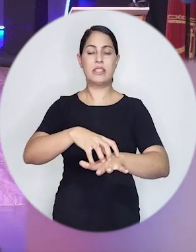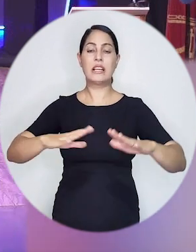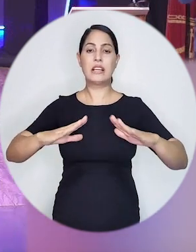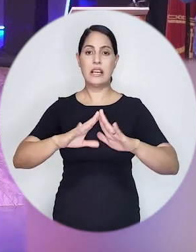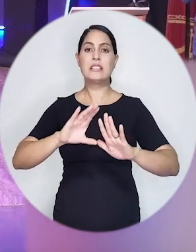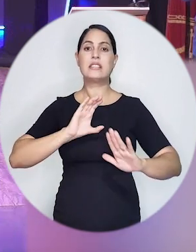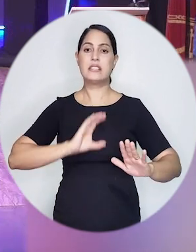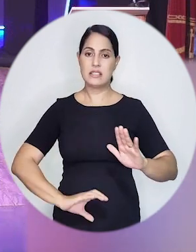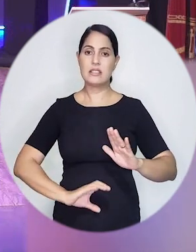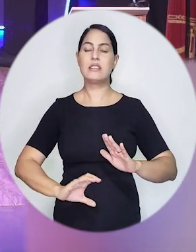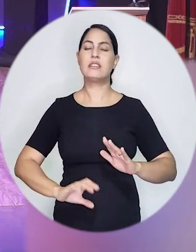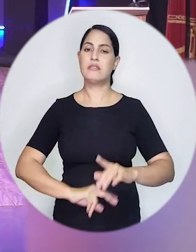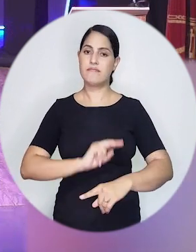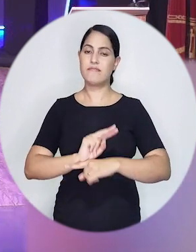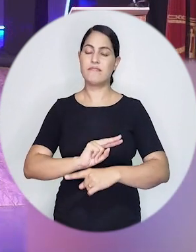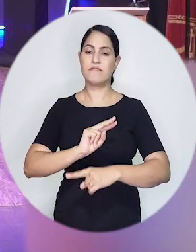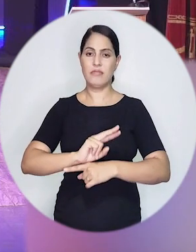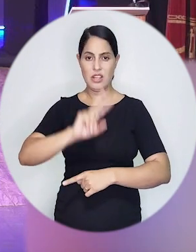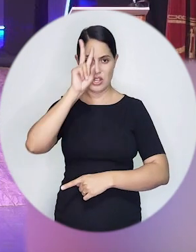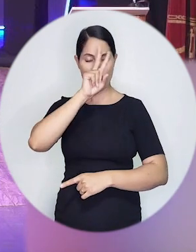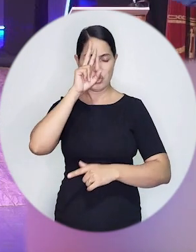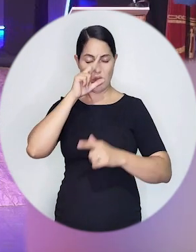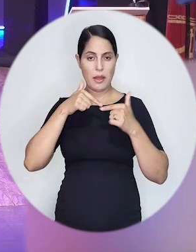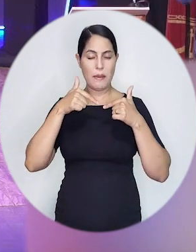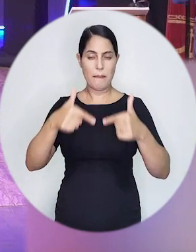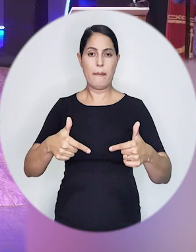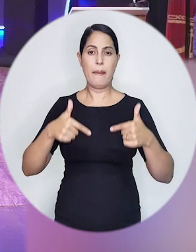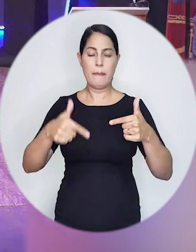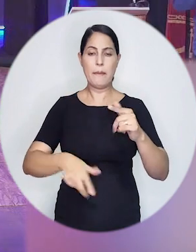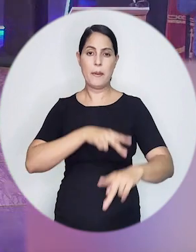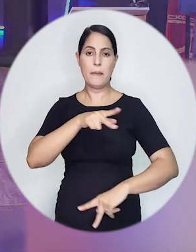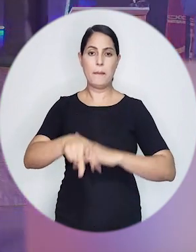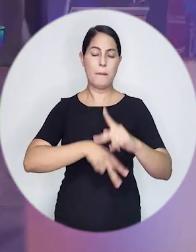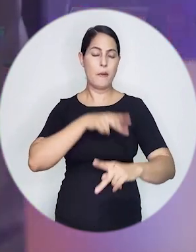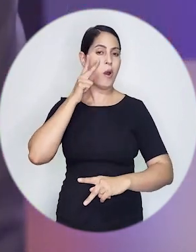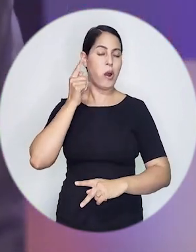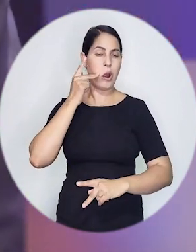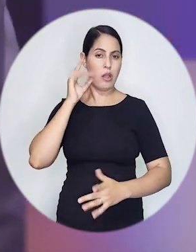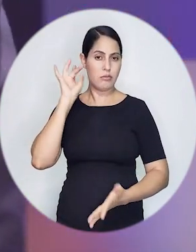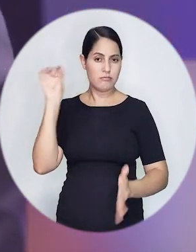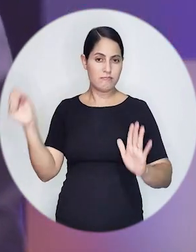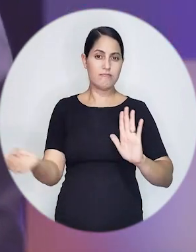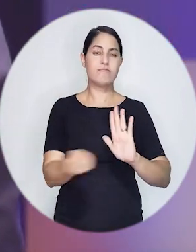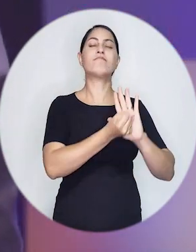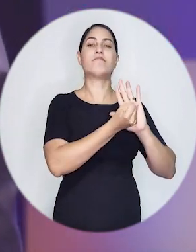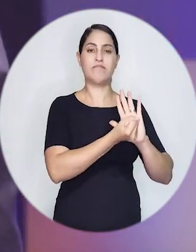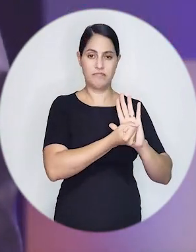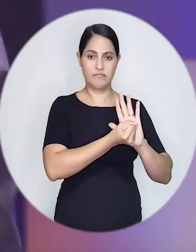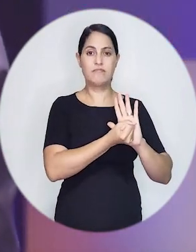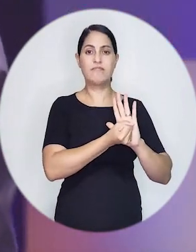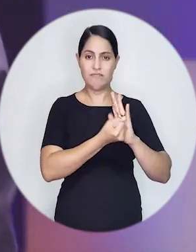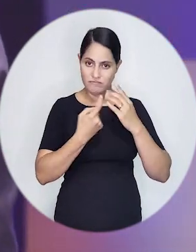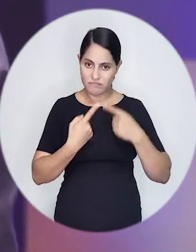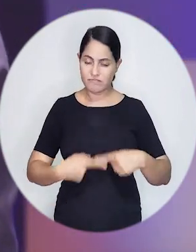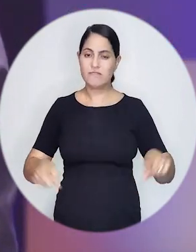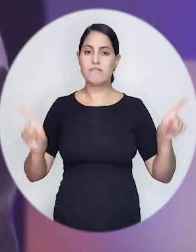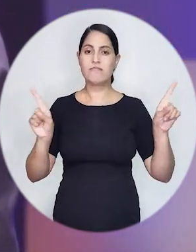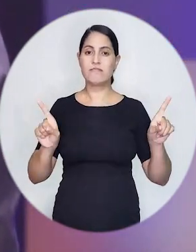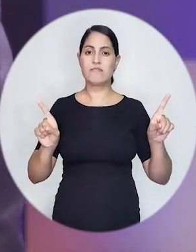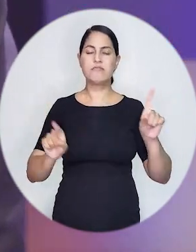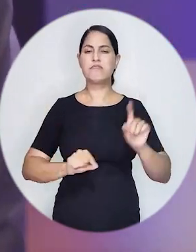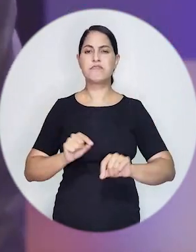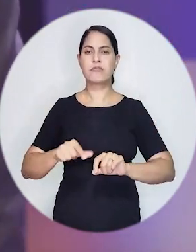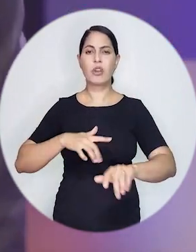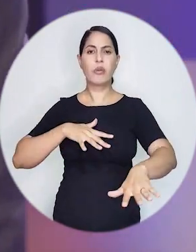Cidadania. A trajetória de resistência desta seccional é um sustentáculo da própria história de luta do povo